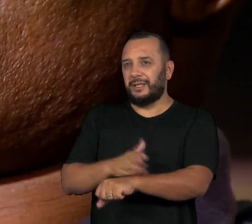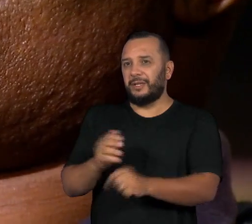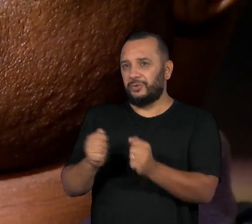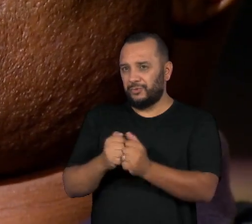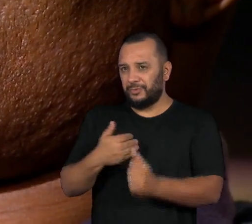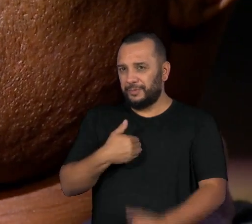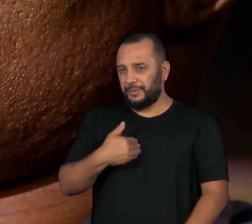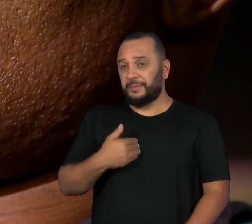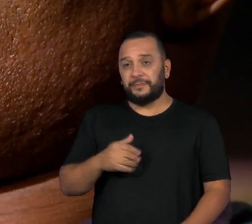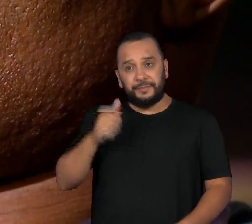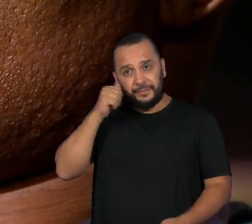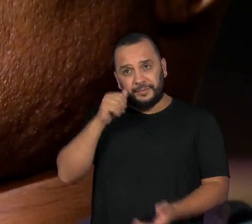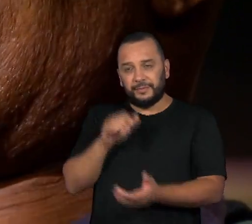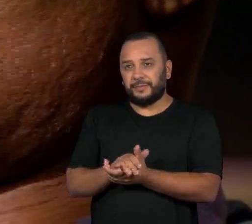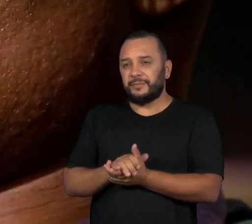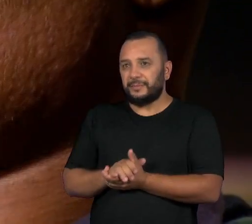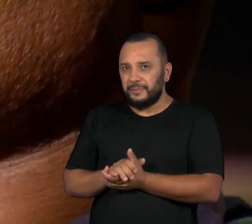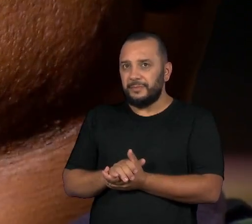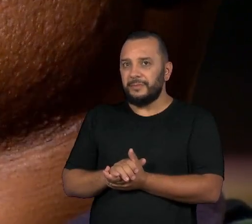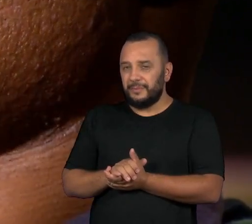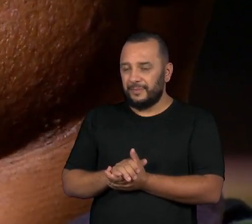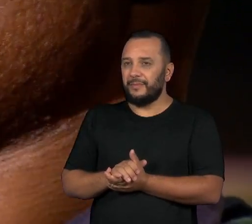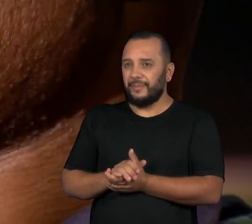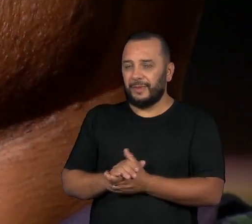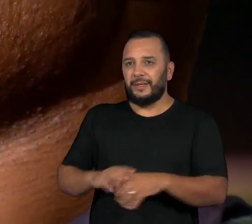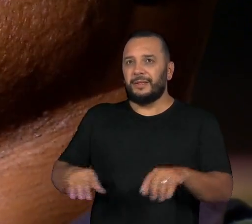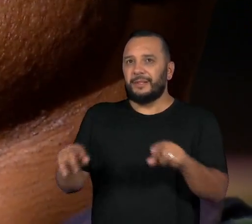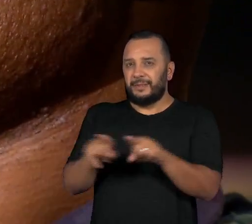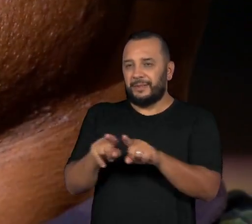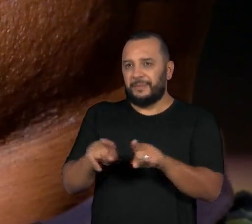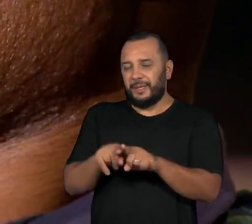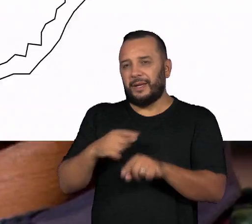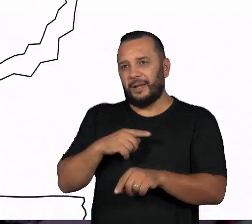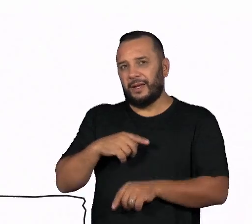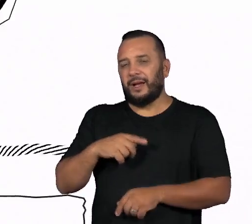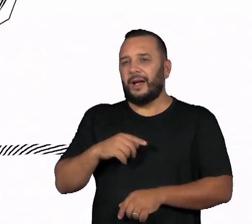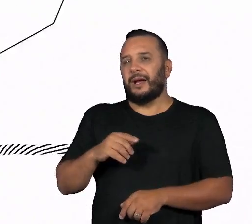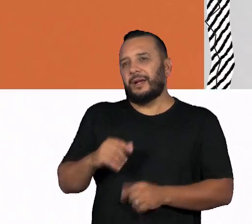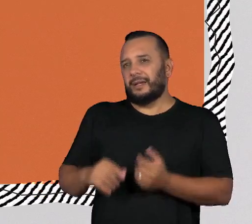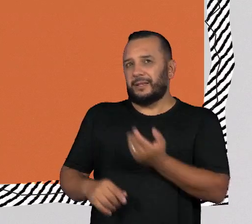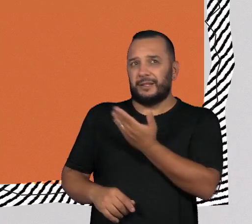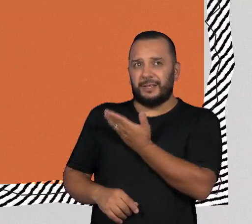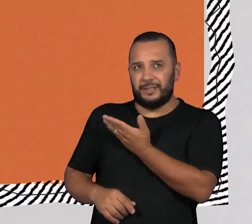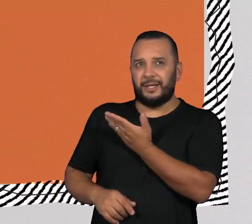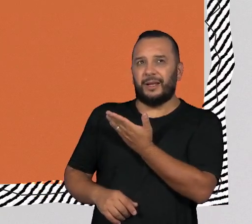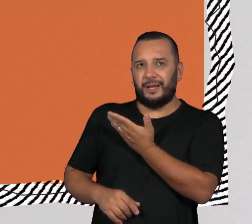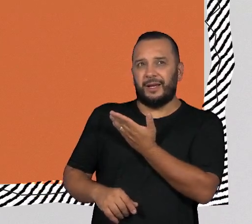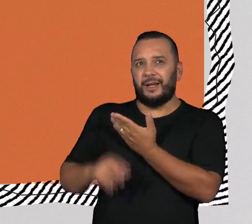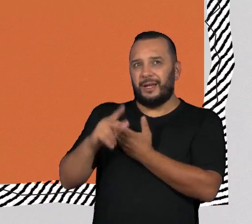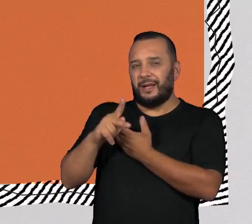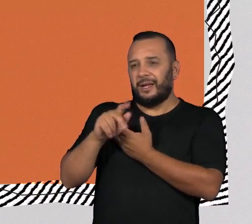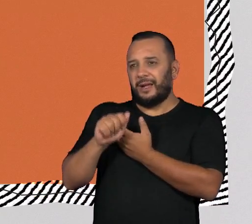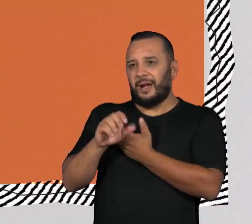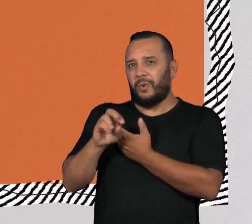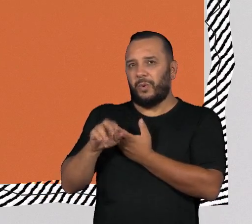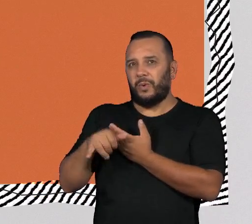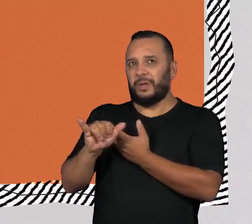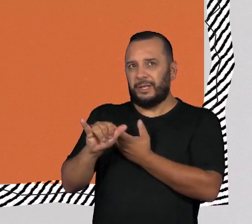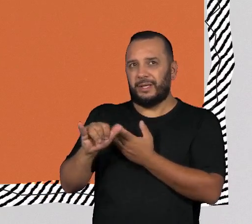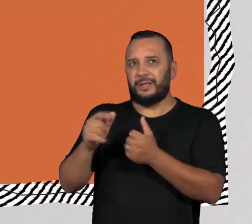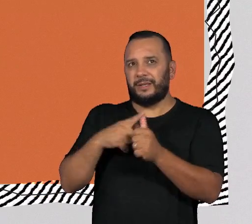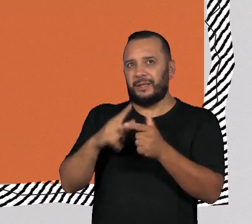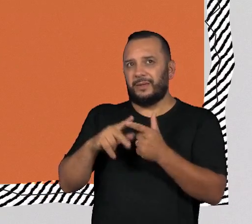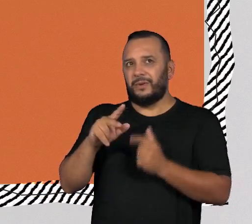esposa e a Kaori e o Kalil, a gente vai treinar todo dia de manhã musculação. A gente treina